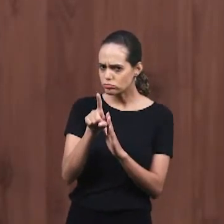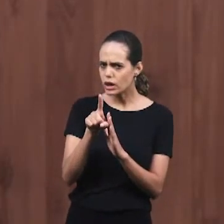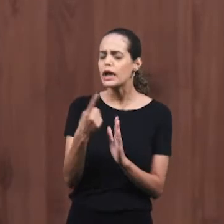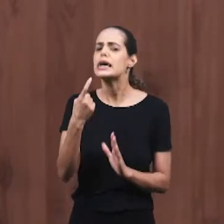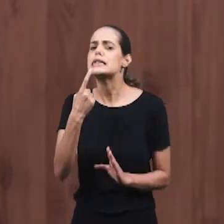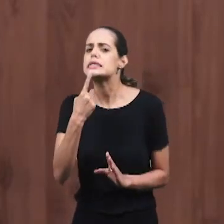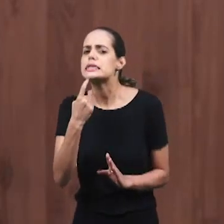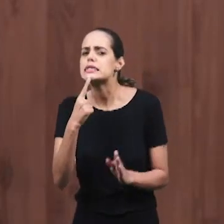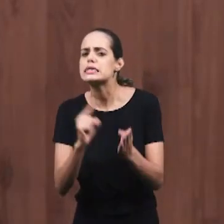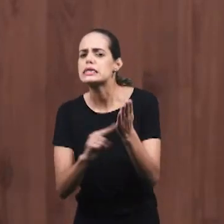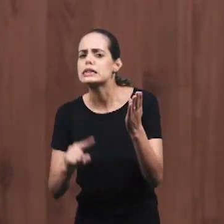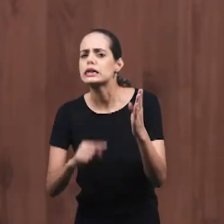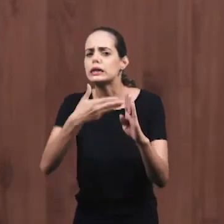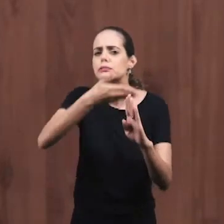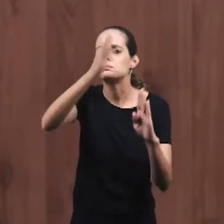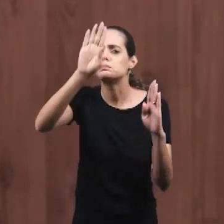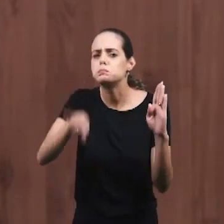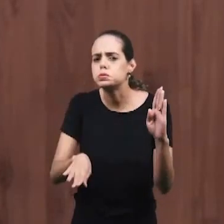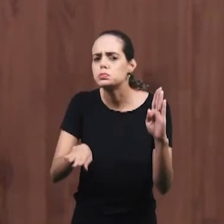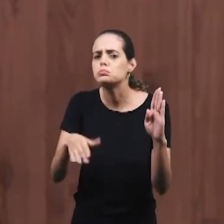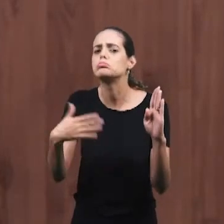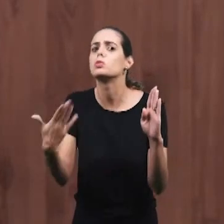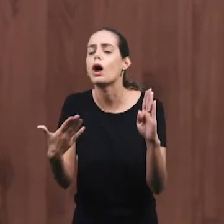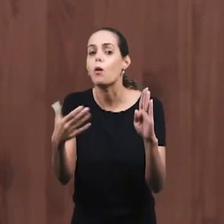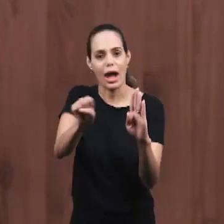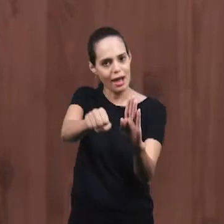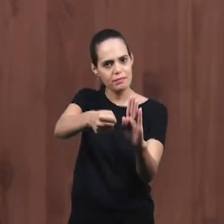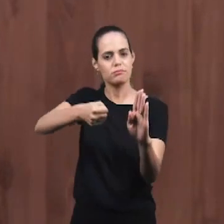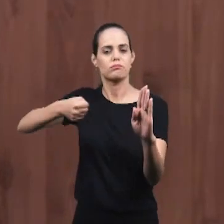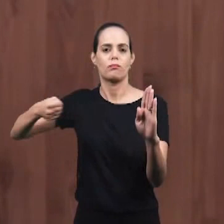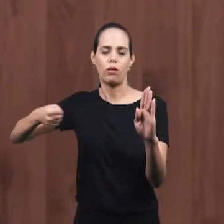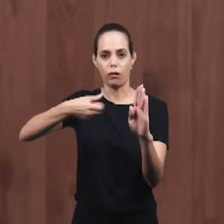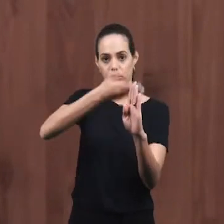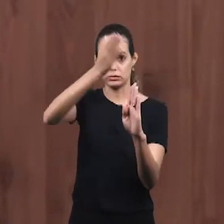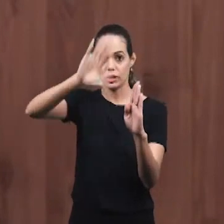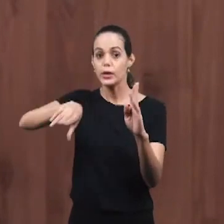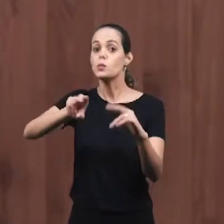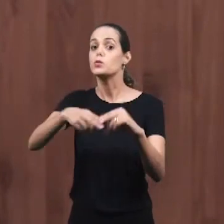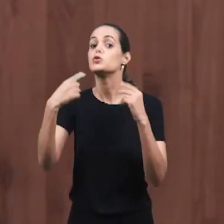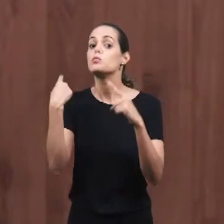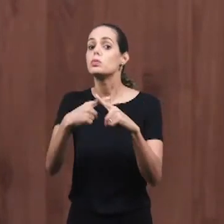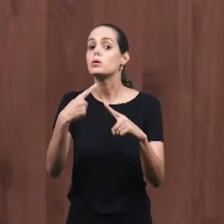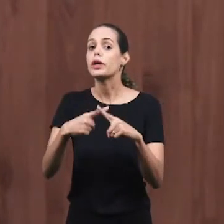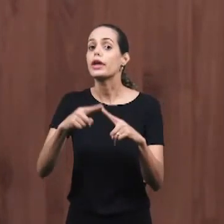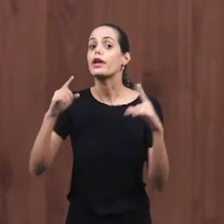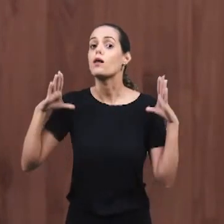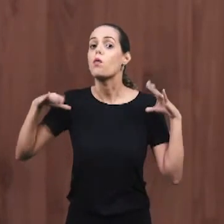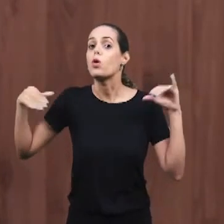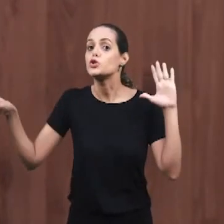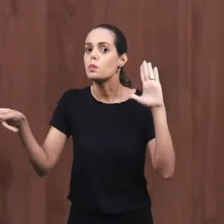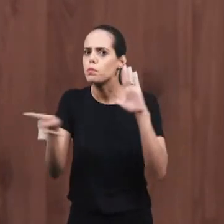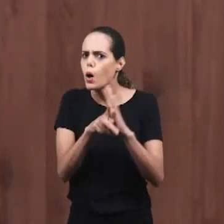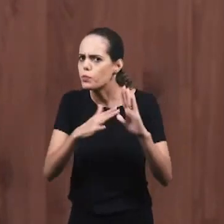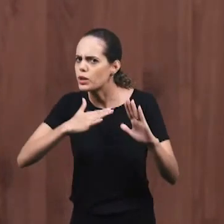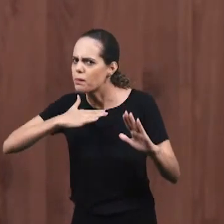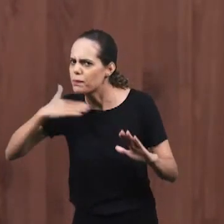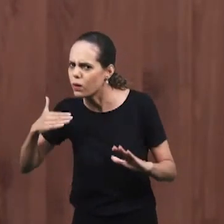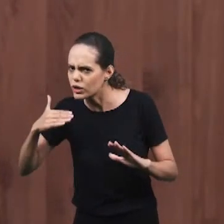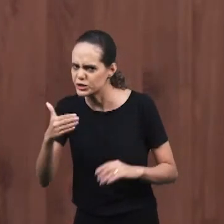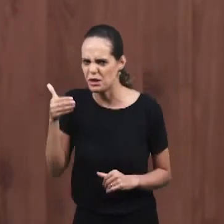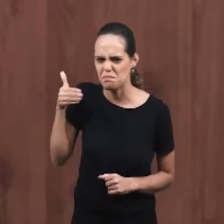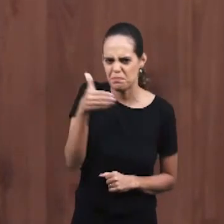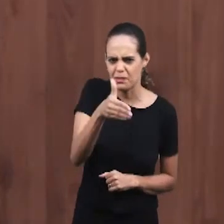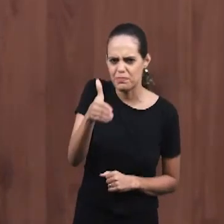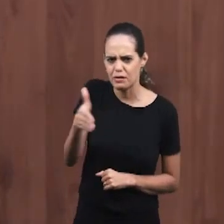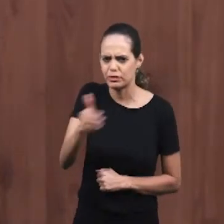dizer onde o sangue deveria ser passado. Então o motivo era exatamente porque o anjo da morte iria